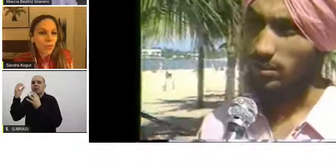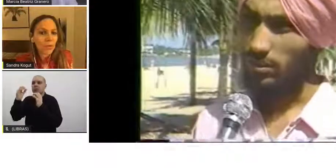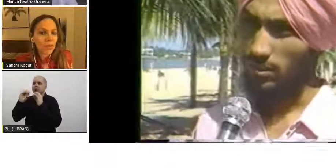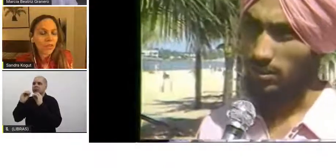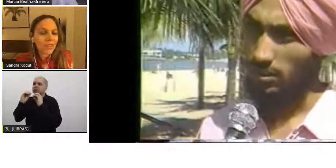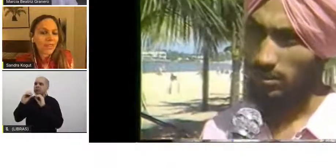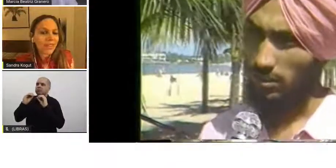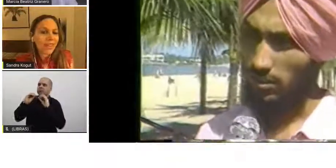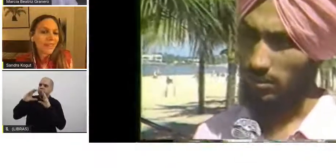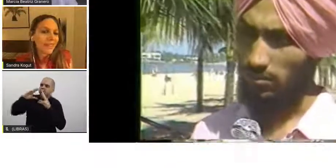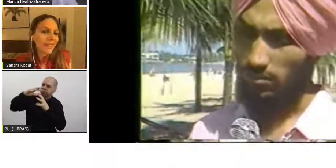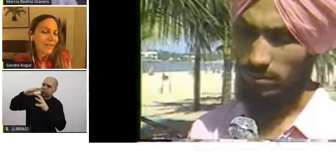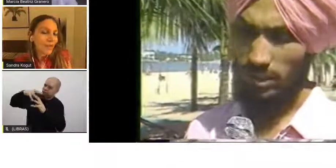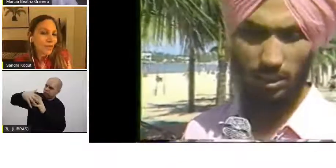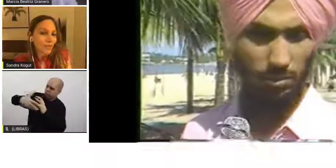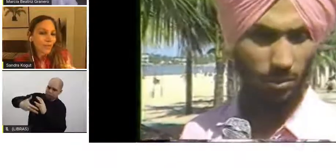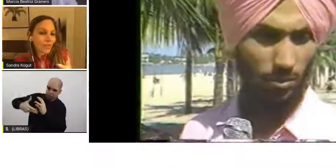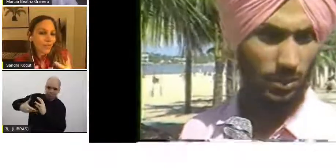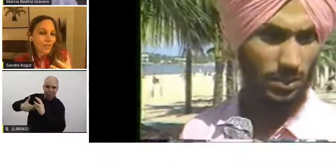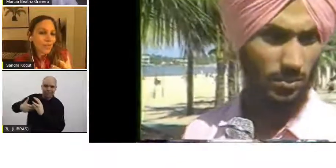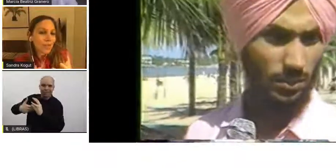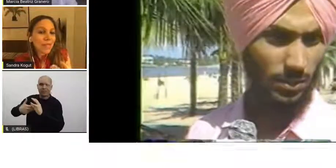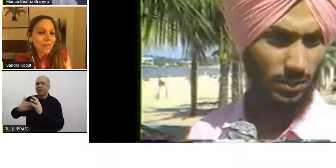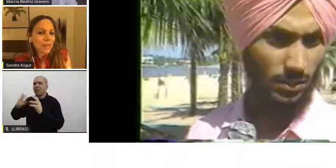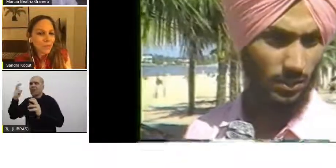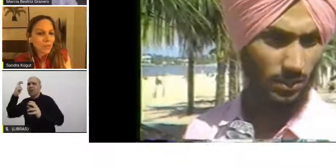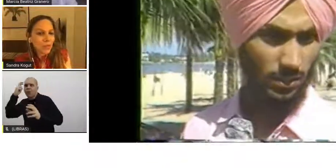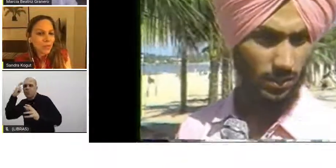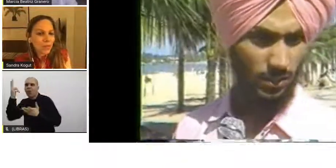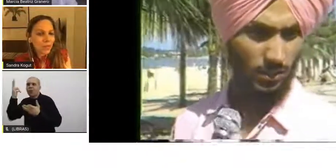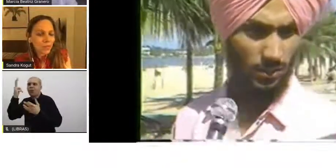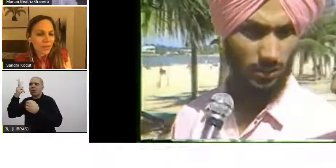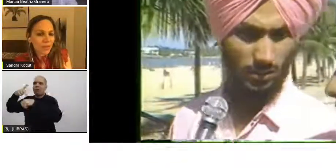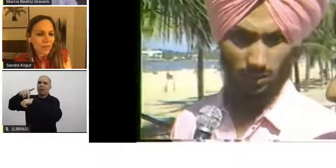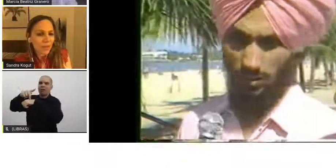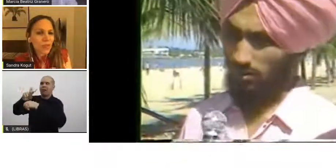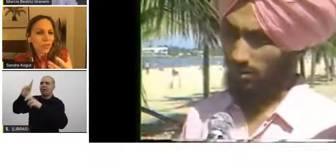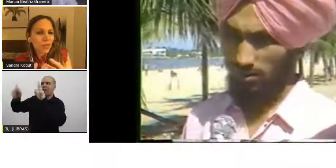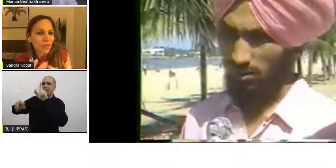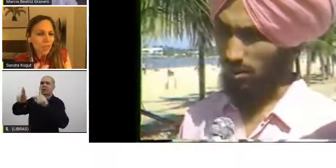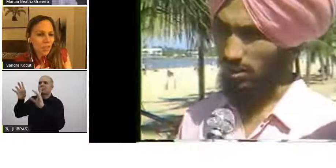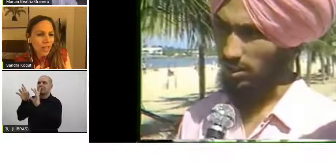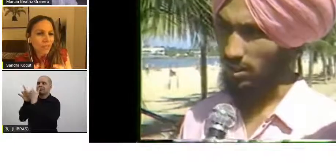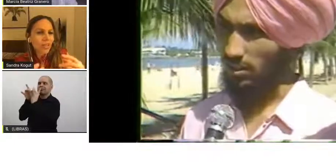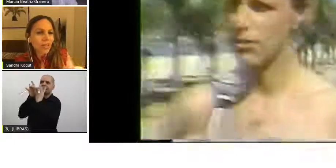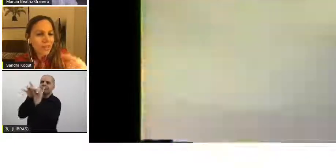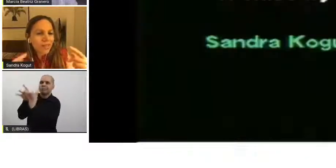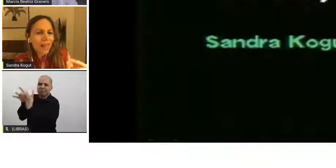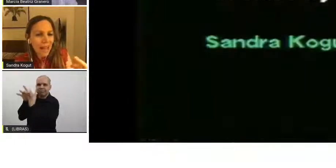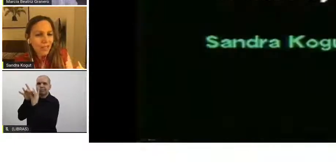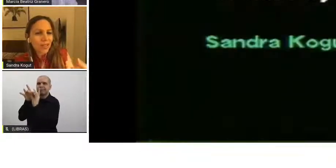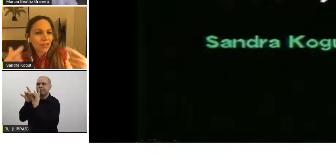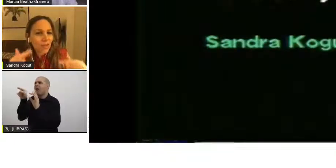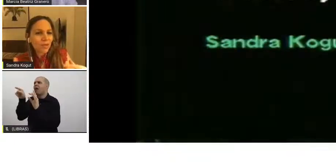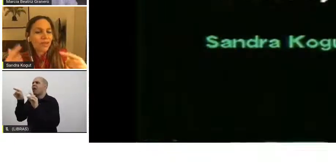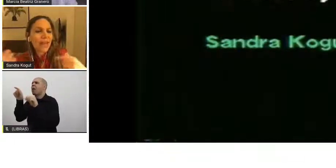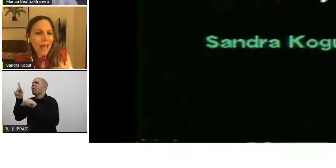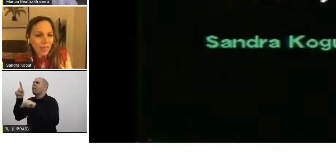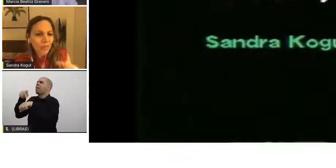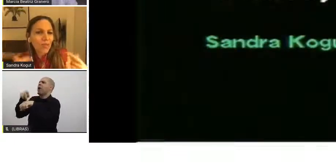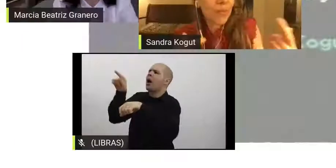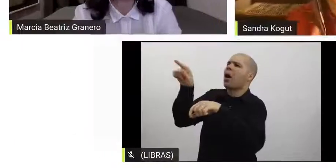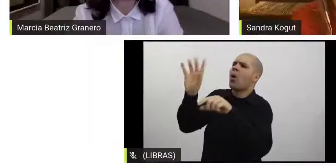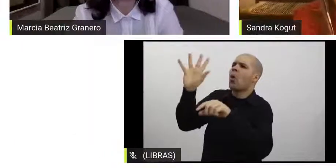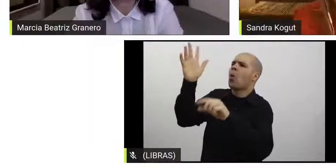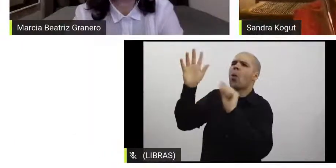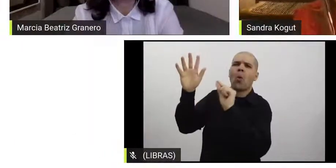de ponte... E o vídeo brinca muito com isso, assim, com todos os clichês. O que, que você acha que as pessoas